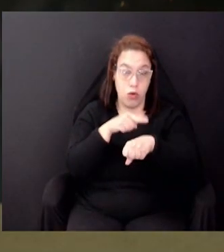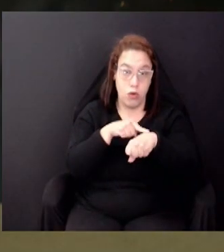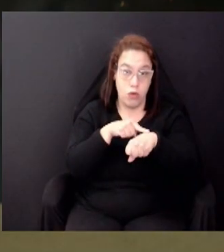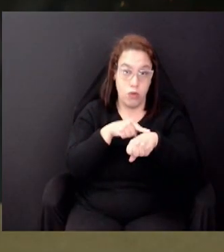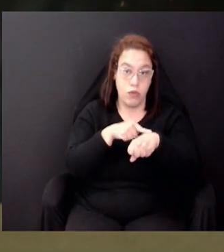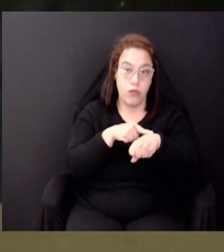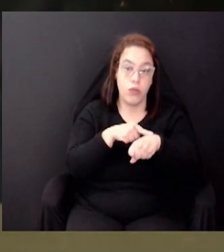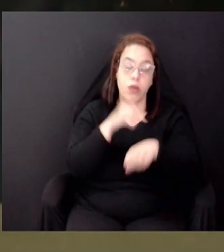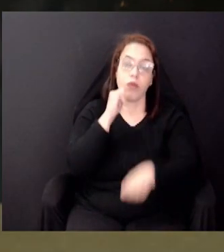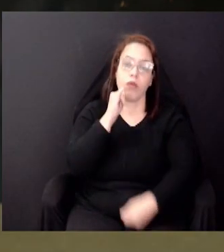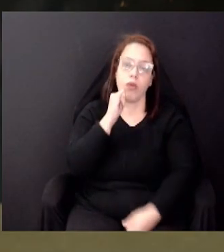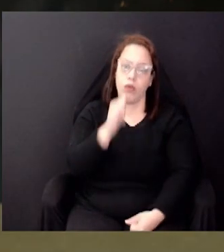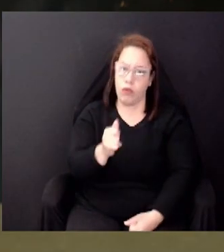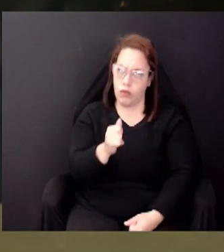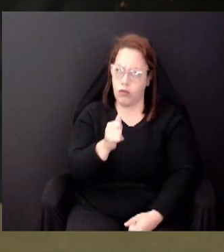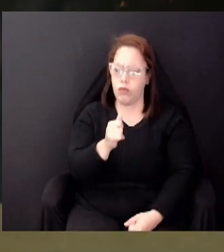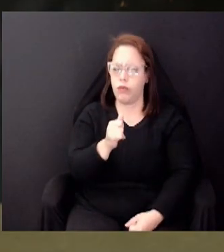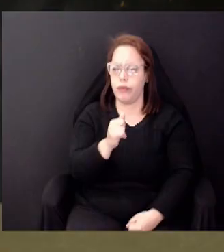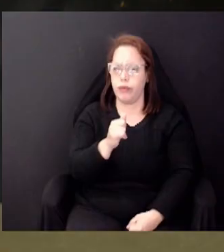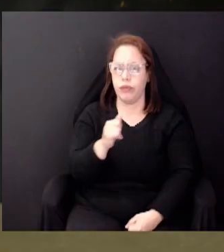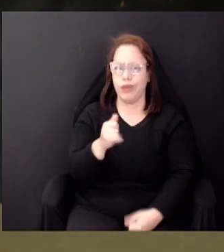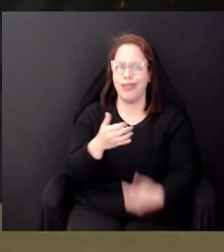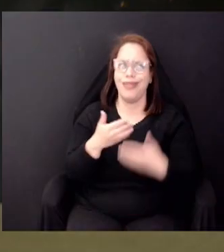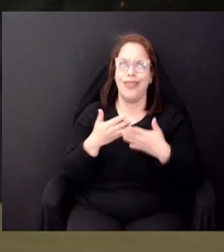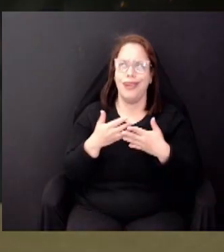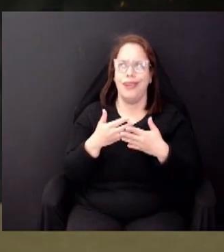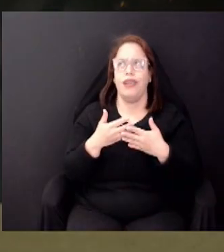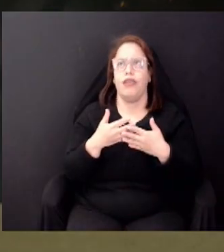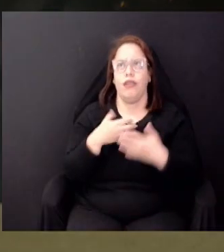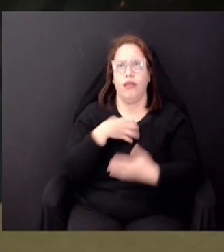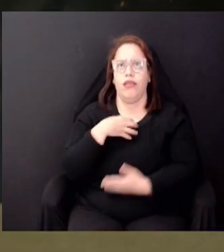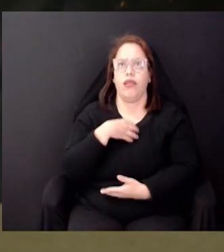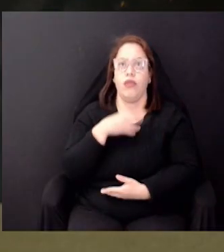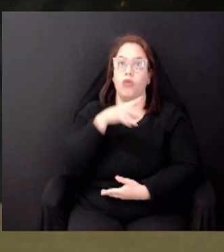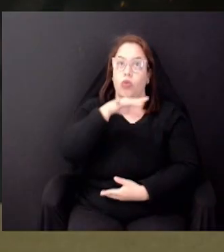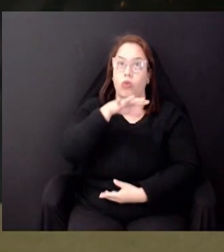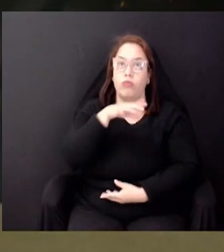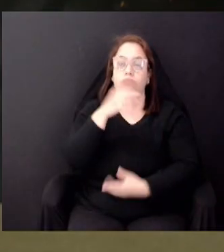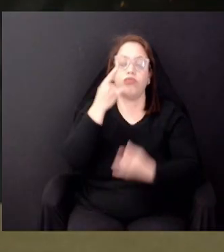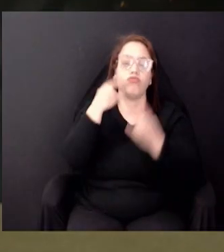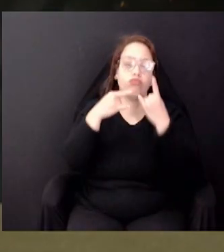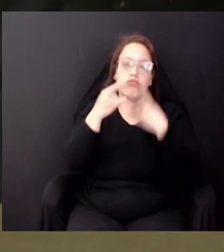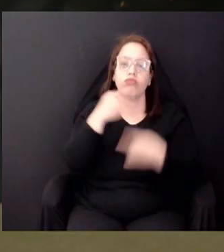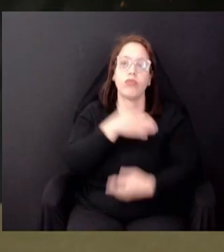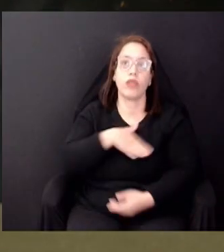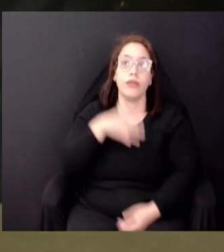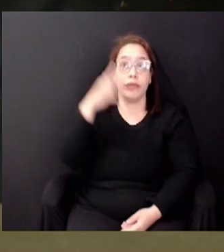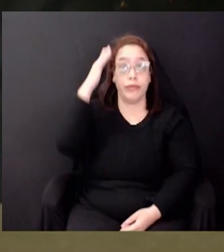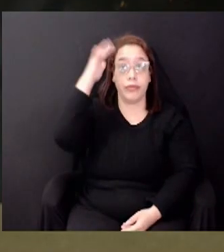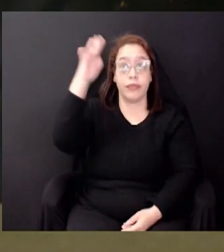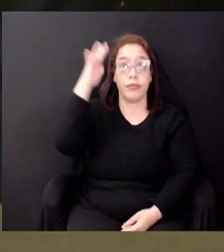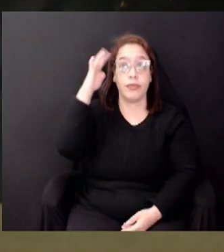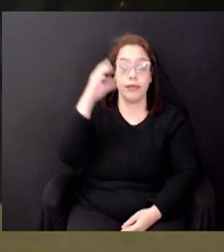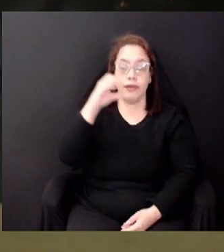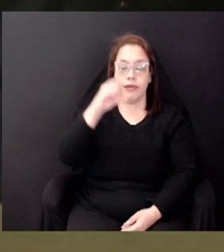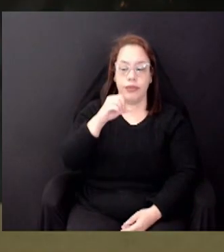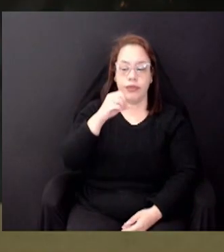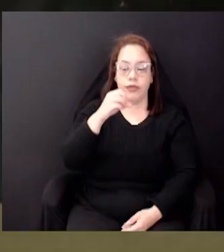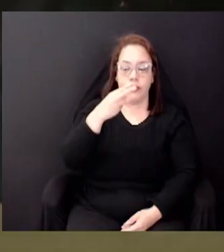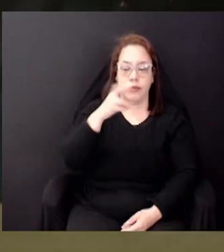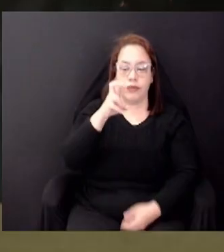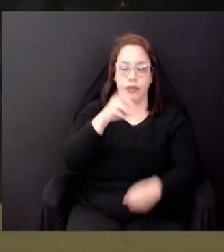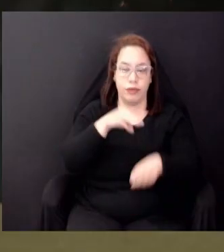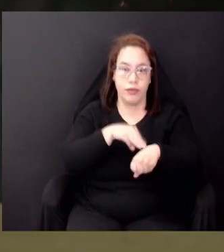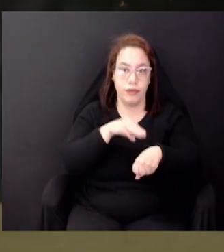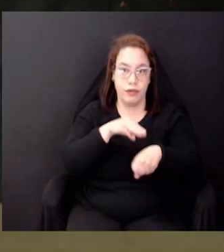para não criar aquele desconforto, né? Mas é interessante, eu gostei dessa ideia, viu? Agora 9h35, a gente está falando